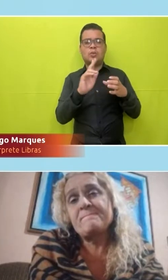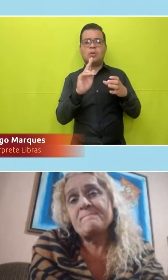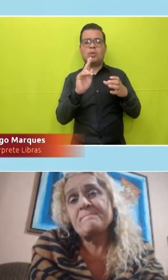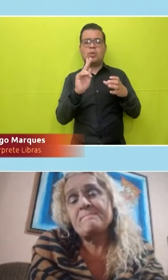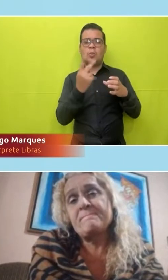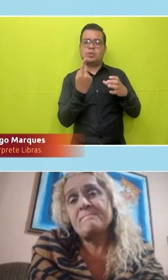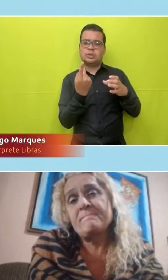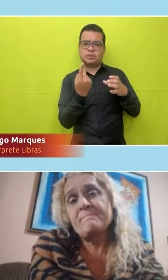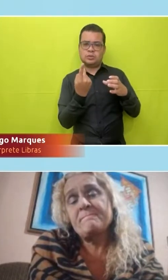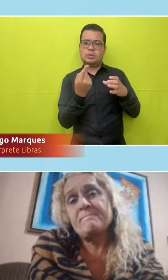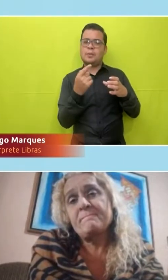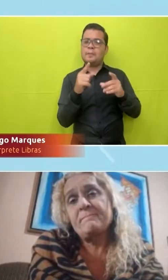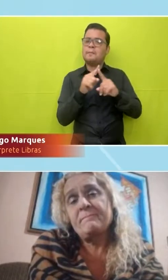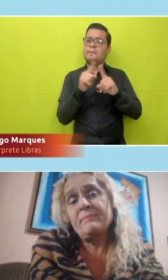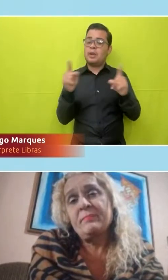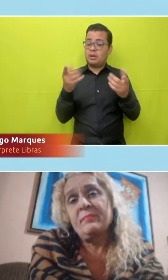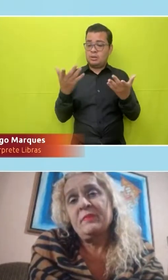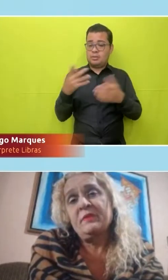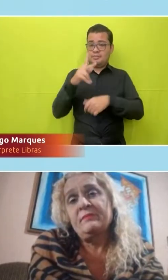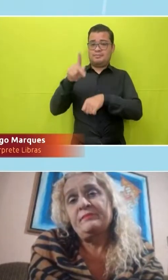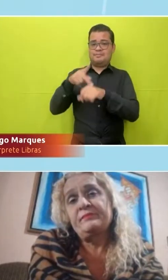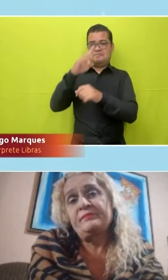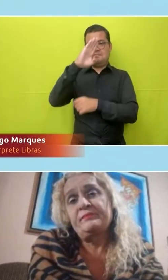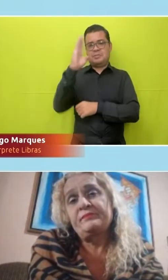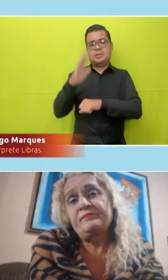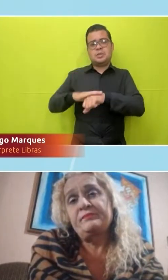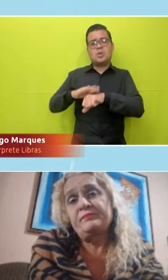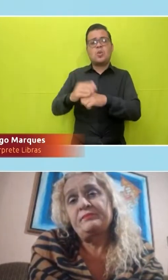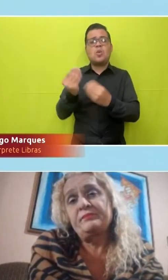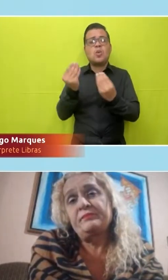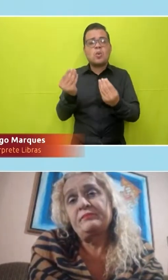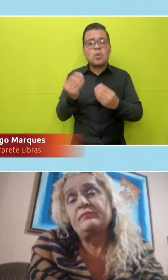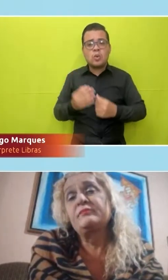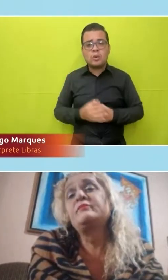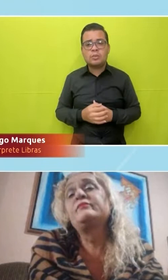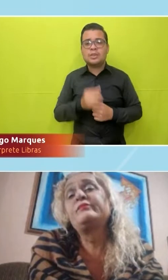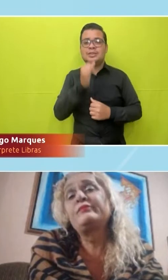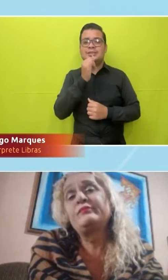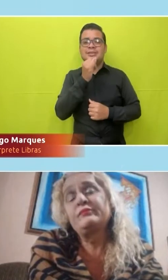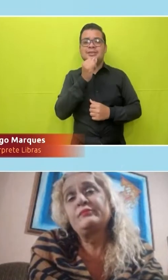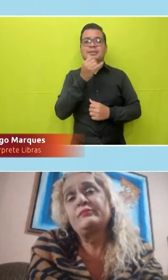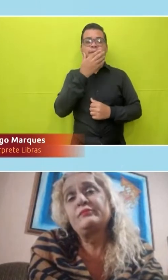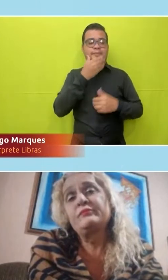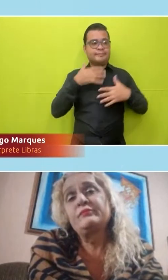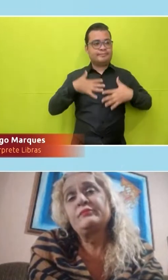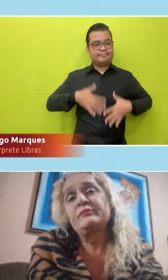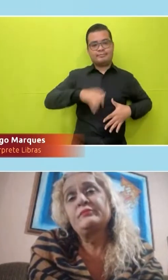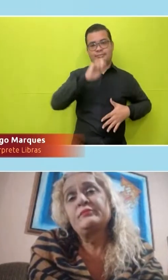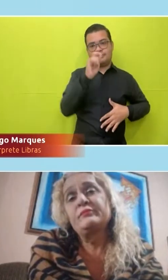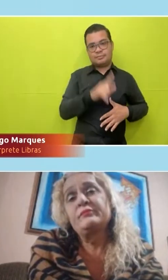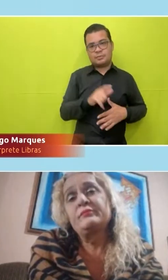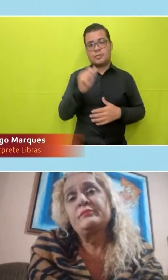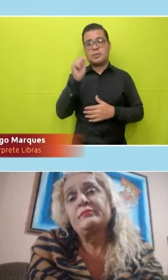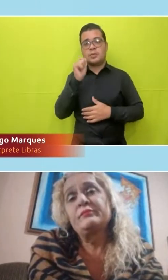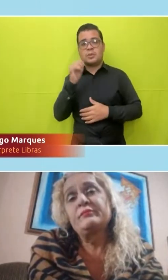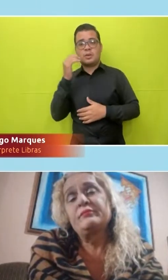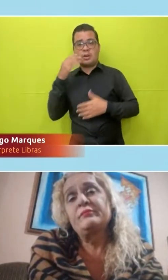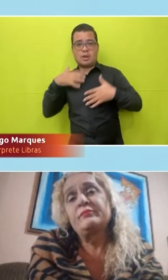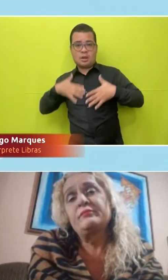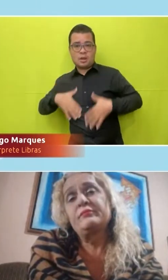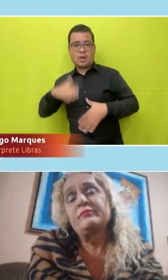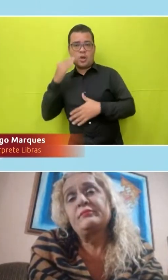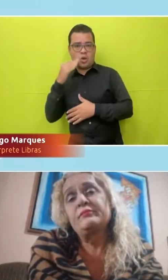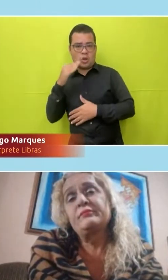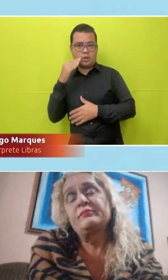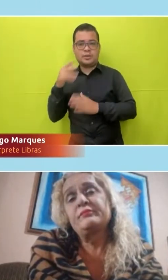nosso país, sendo que você bem citou o caso do Meninas Vestem Rosa, Meninos Vestem Azul, dito pela ministra dos Direitos